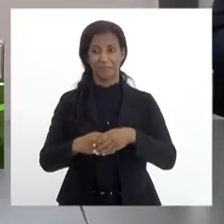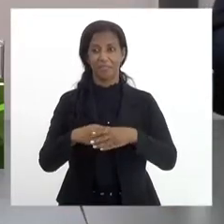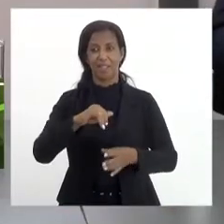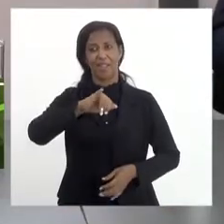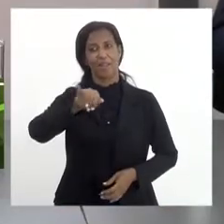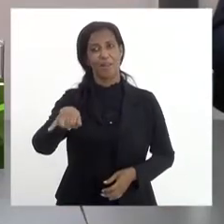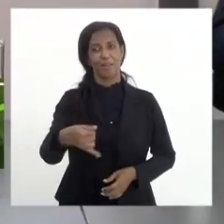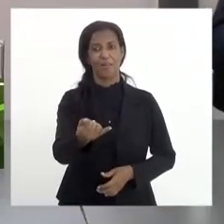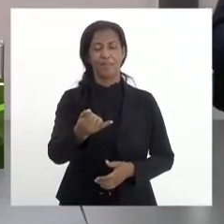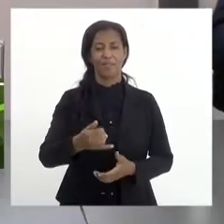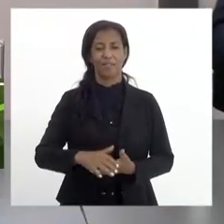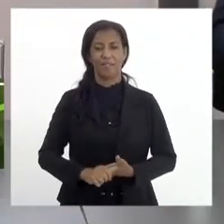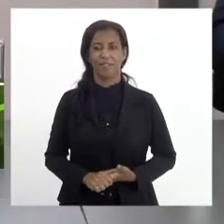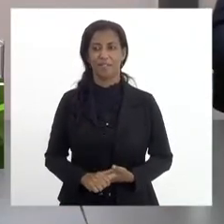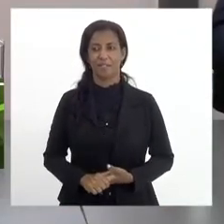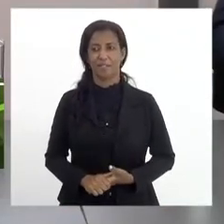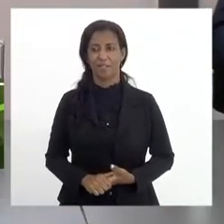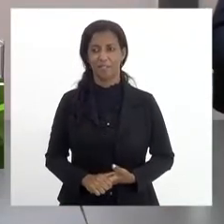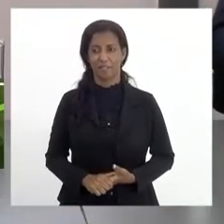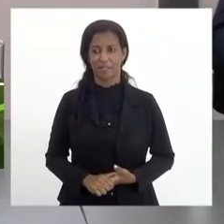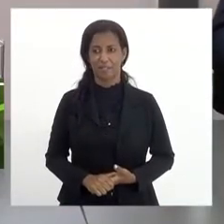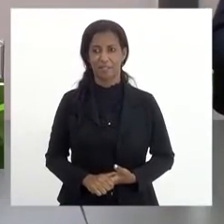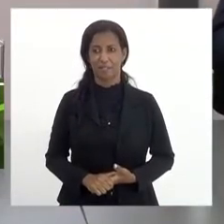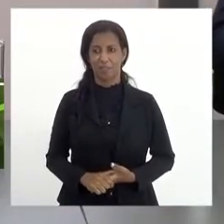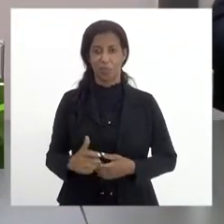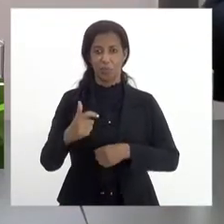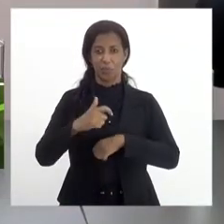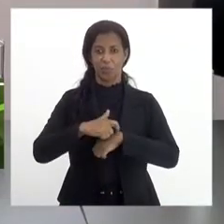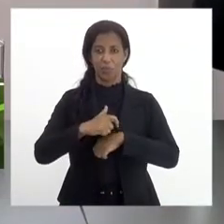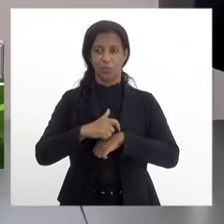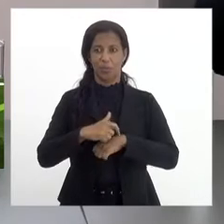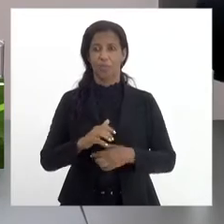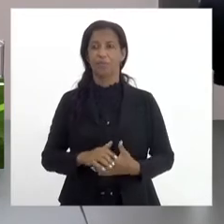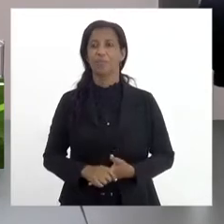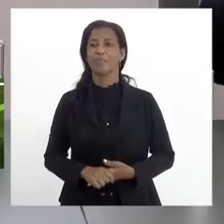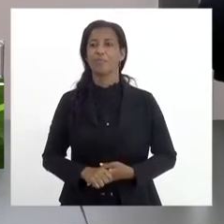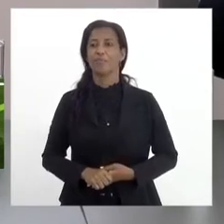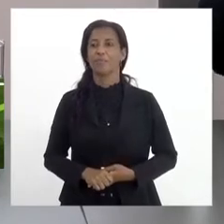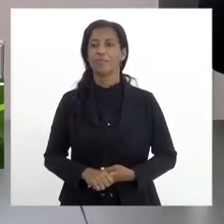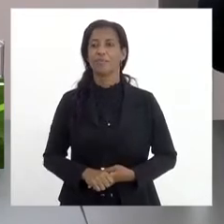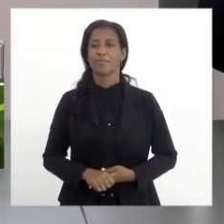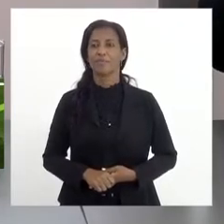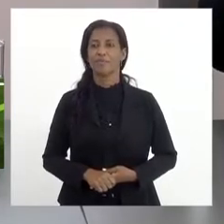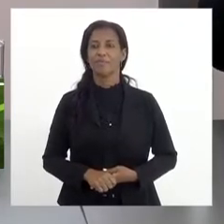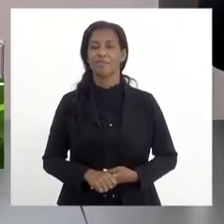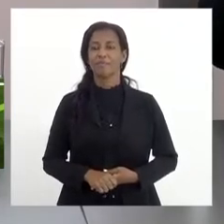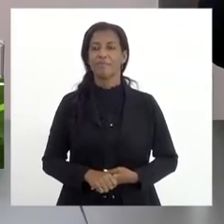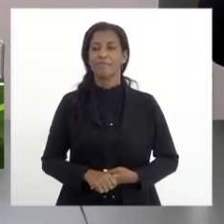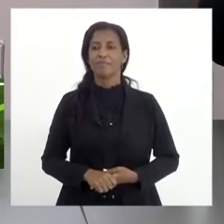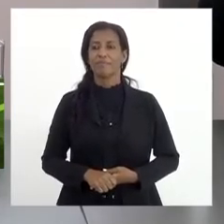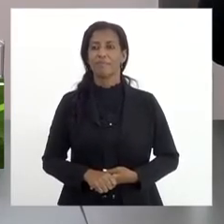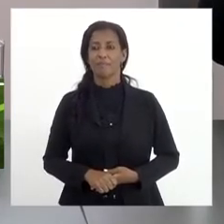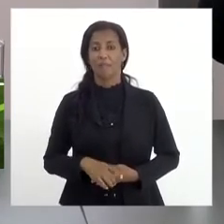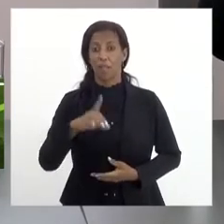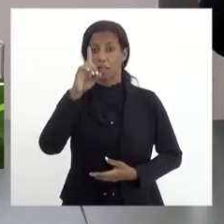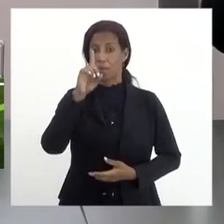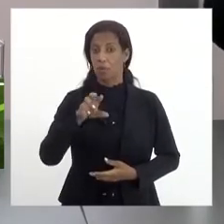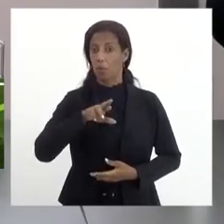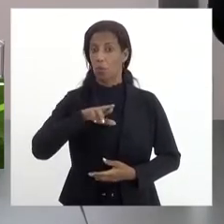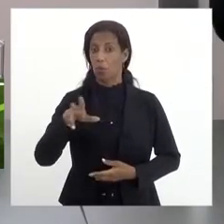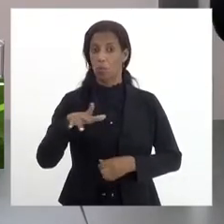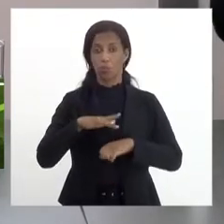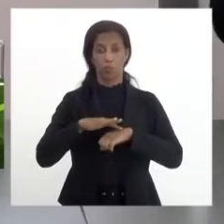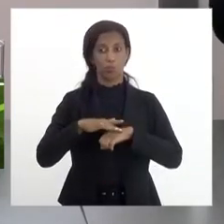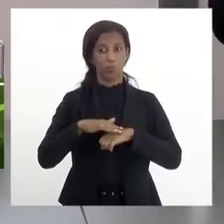aproveitando apenas o link, não que seja igual, porque não é, deficiência não é doença,